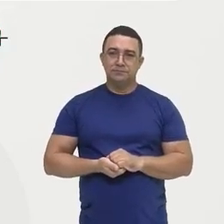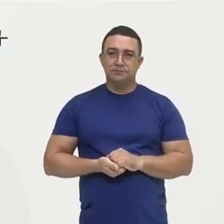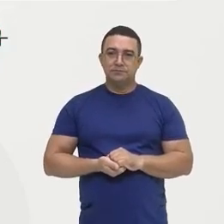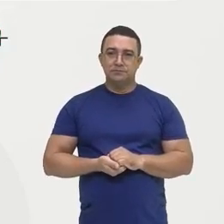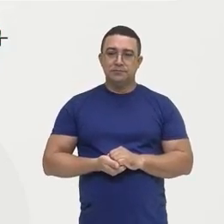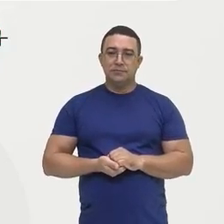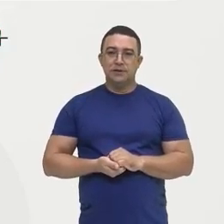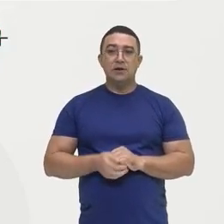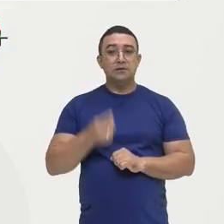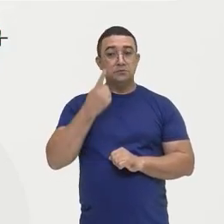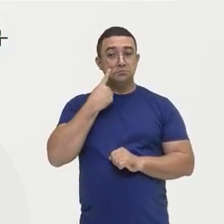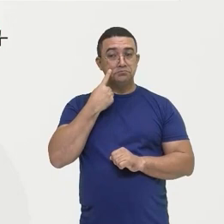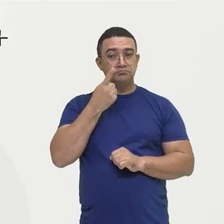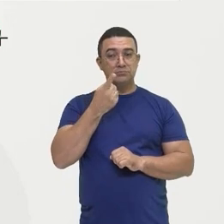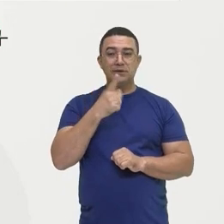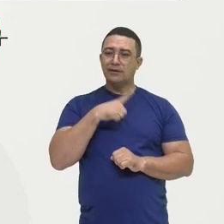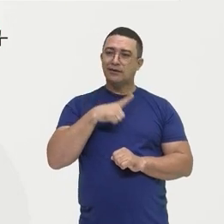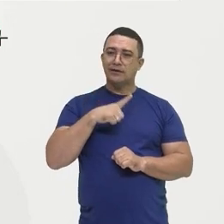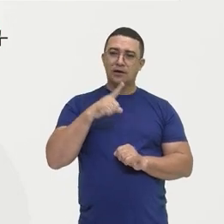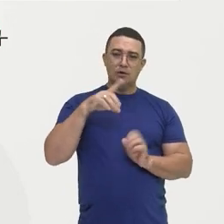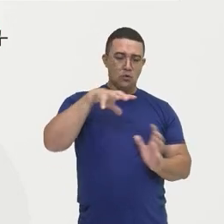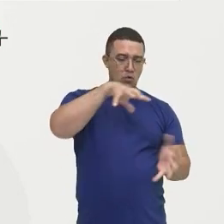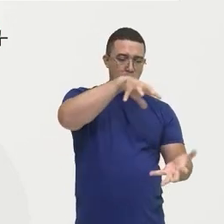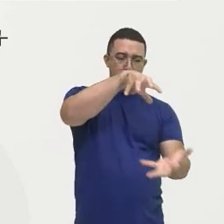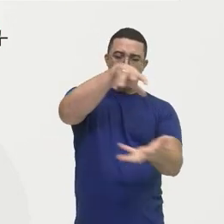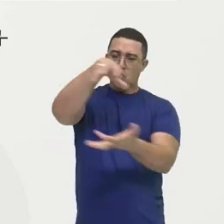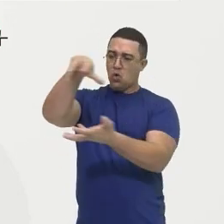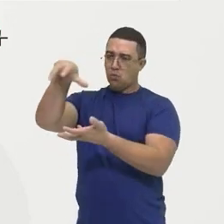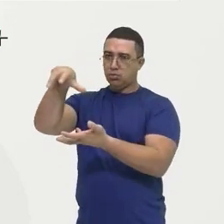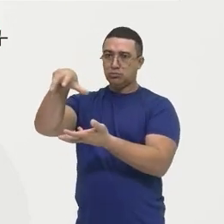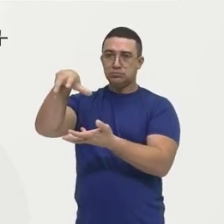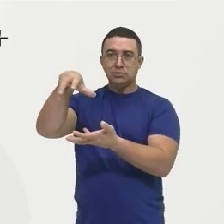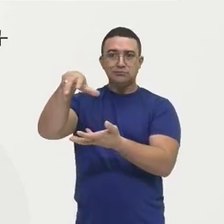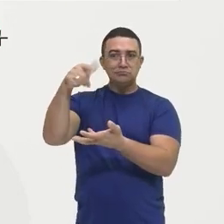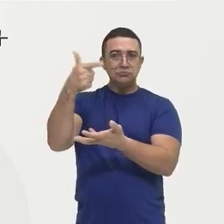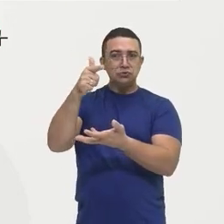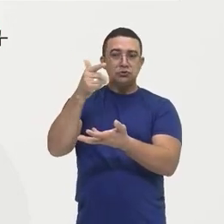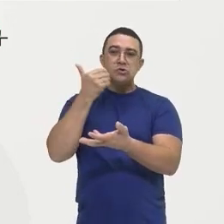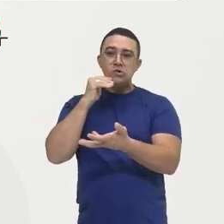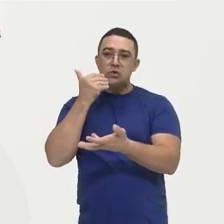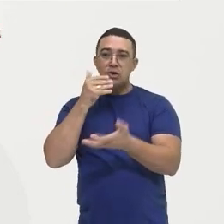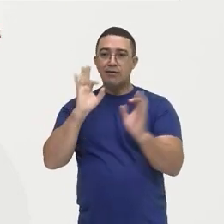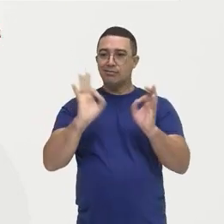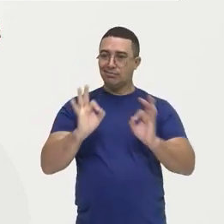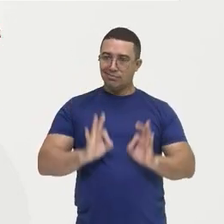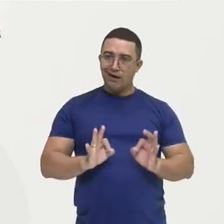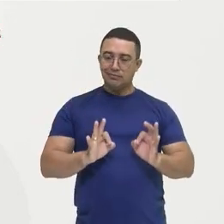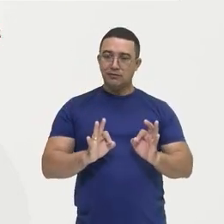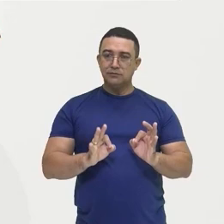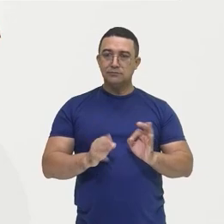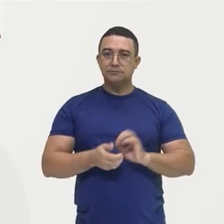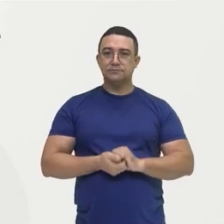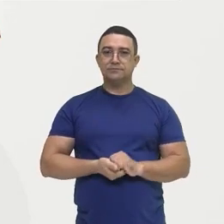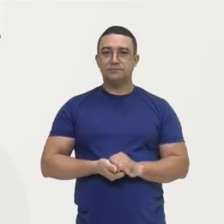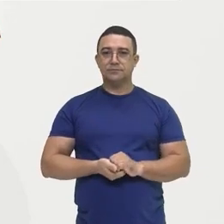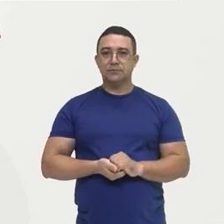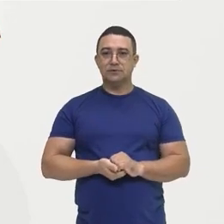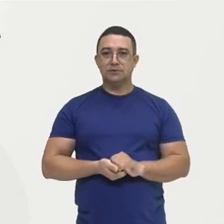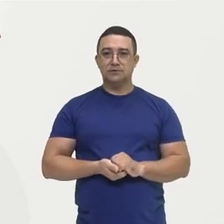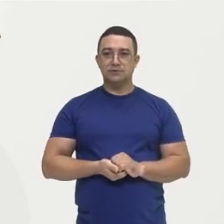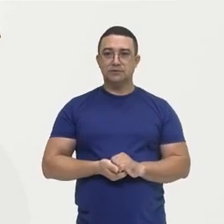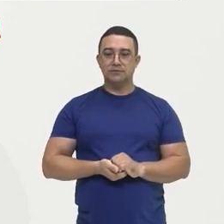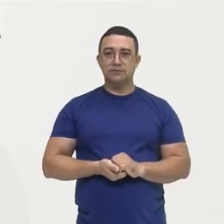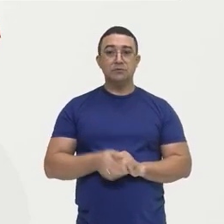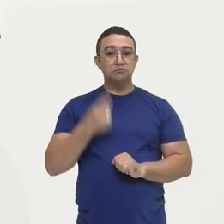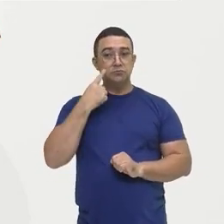do nosso globo terrestre, né? Sem deformações. E aqui em cima nessa imagem, olha, nessa que tá aqui toda colorida,